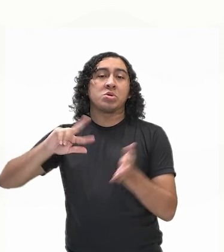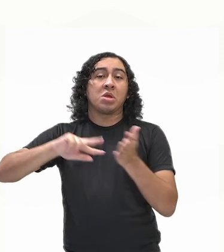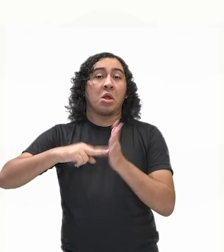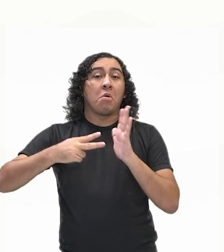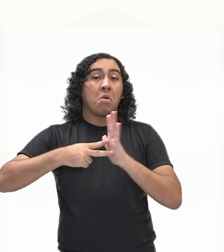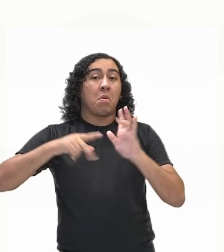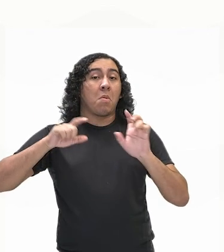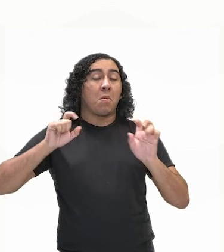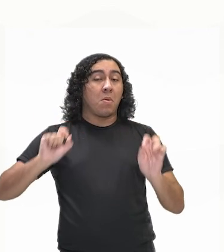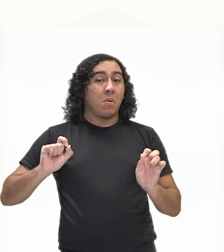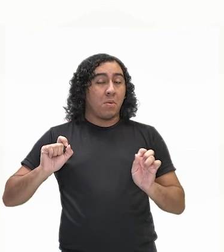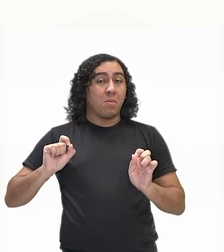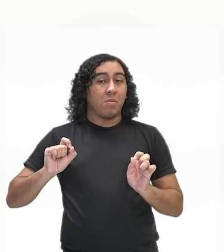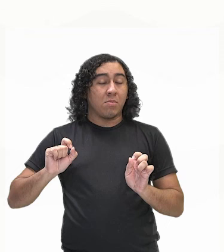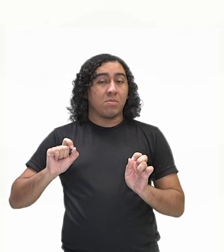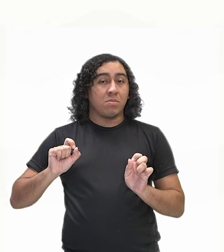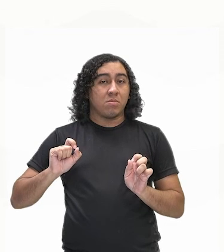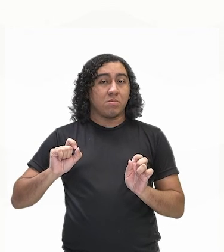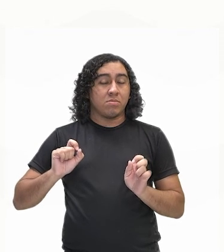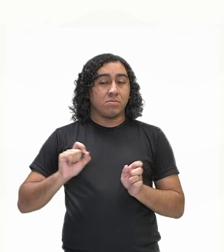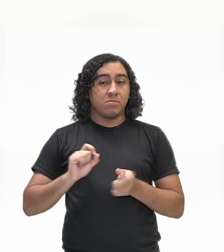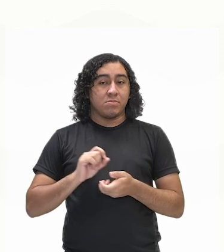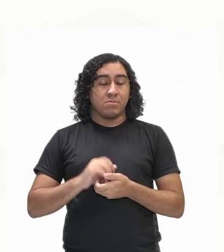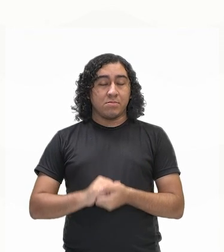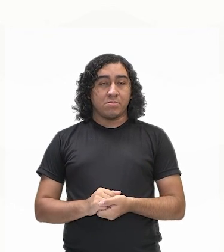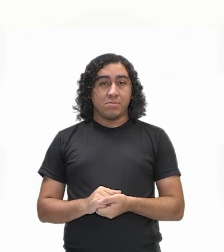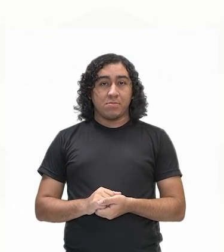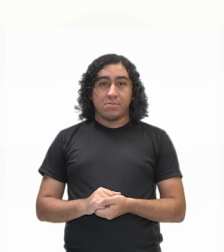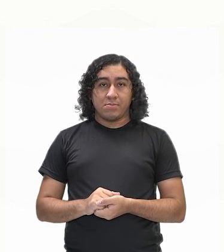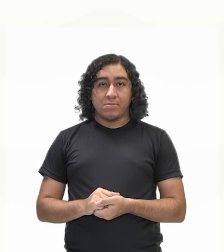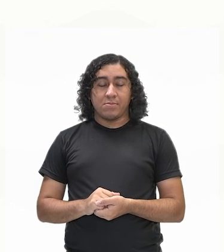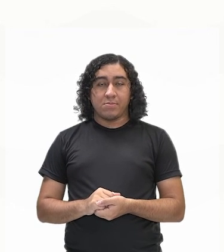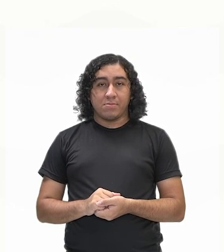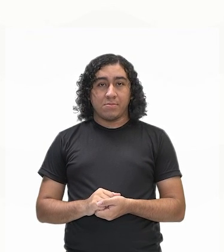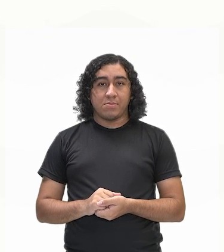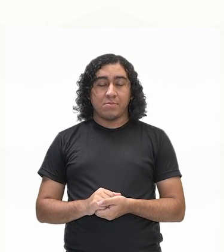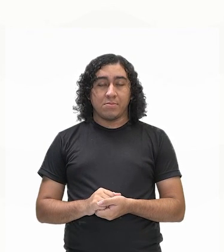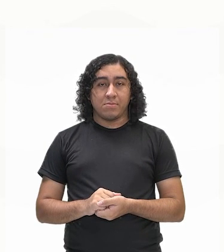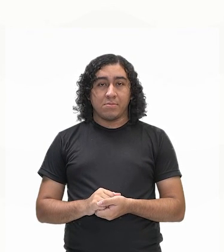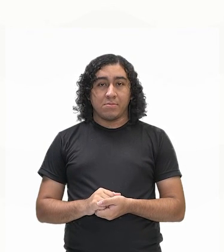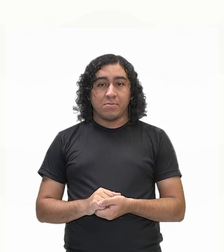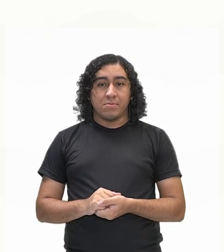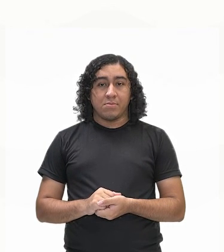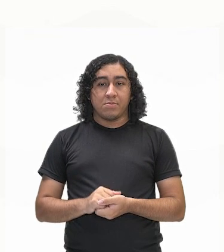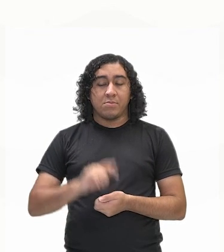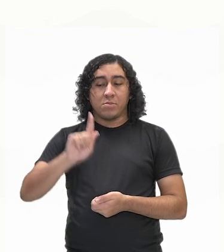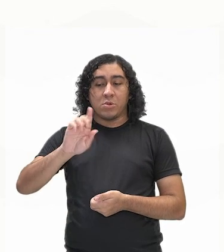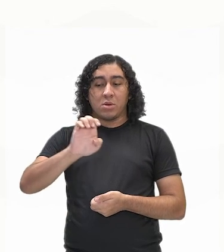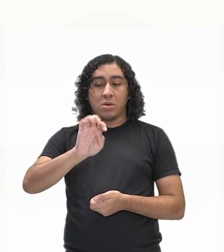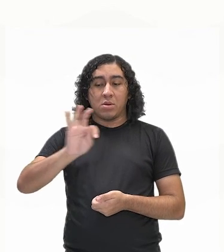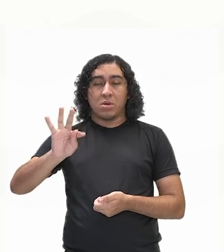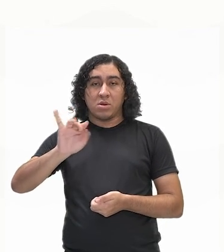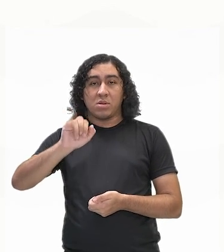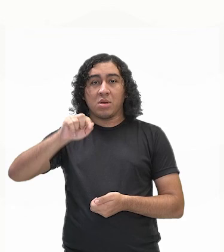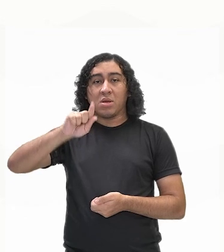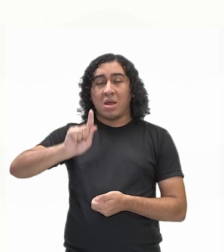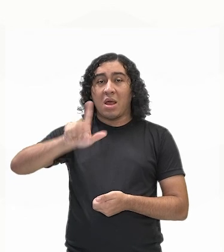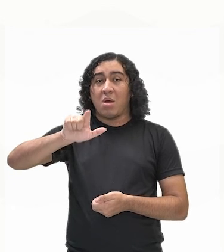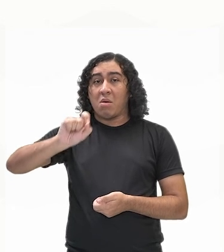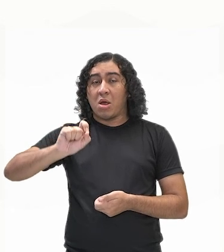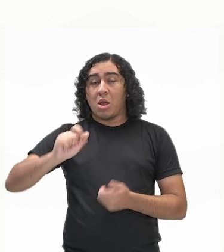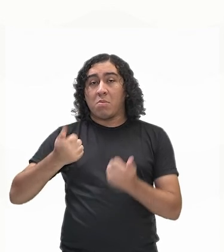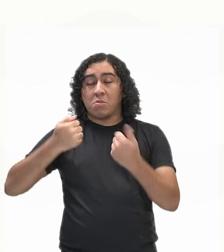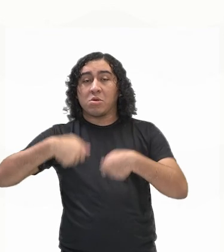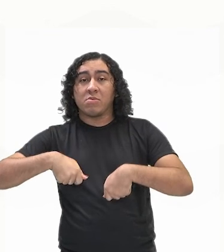garganta pode ser um sinal de ficar, tá? A gente fala o verbo get, dentre várias traduções possíveis,